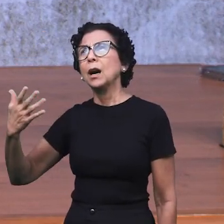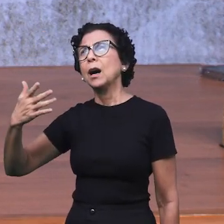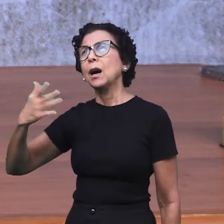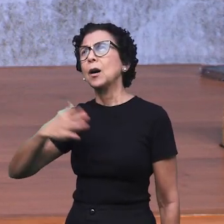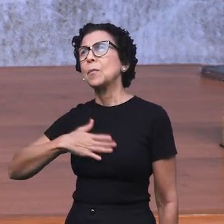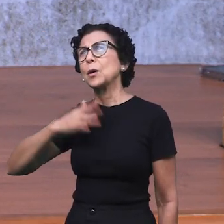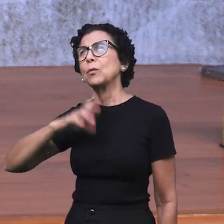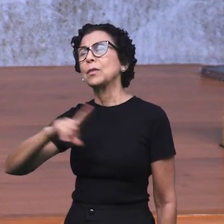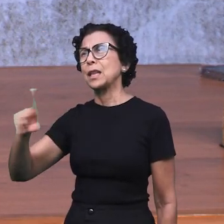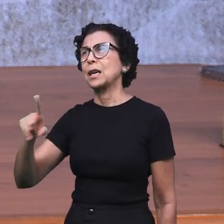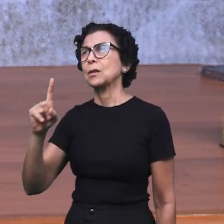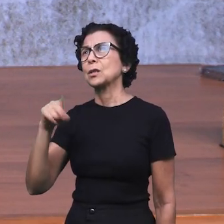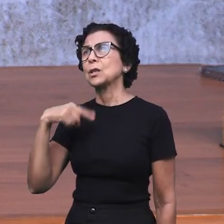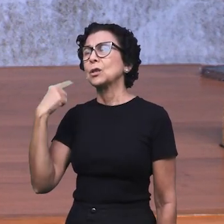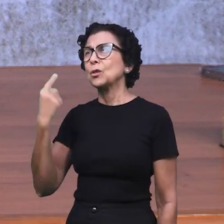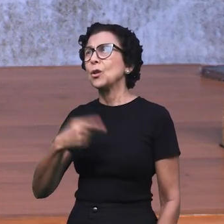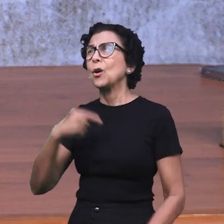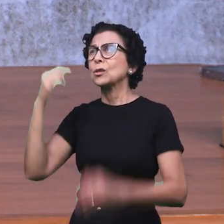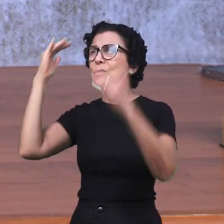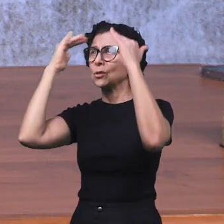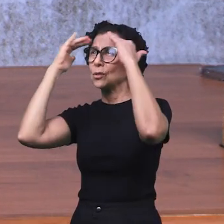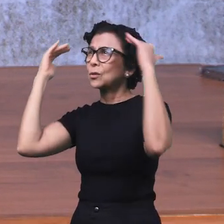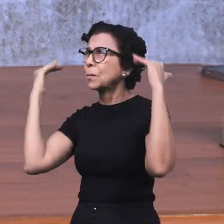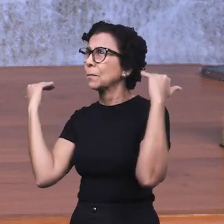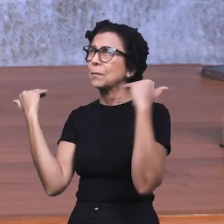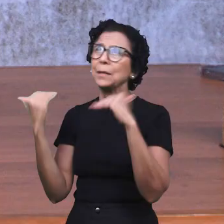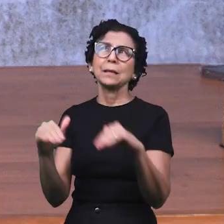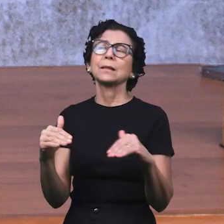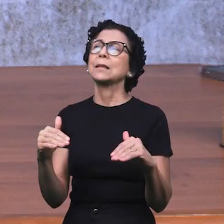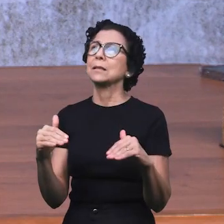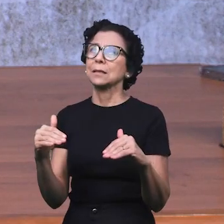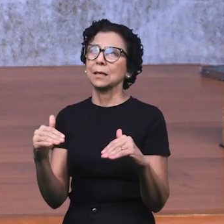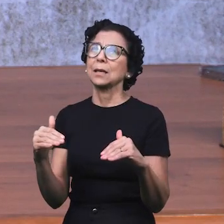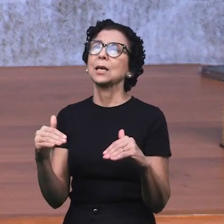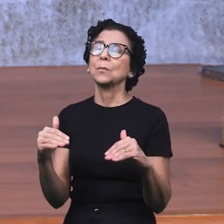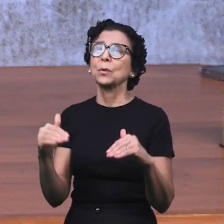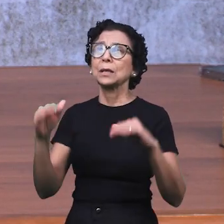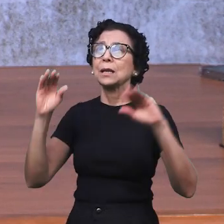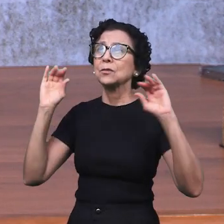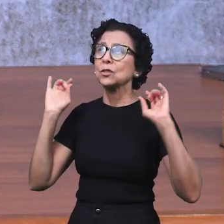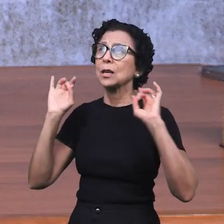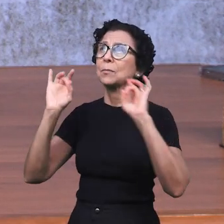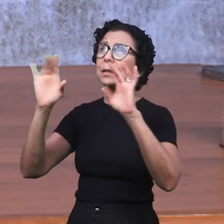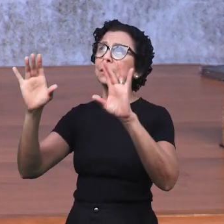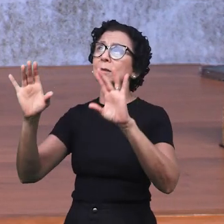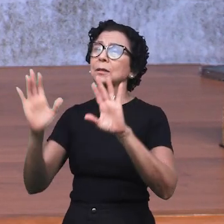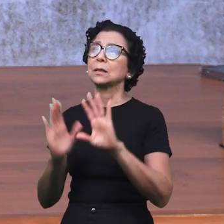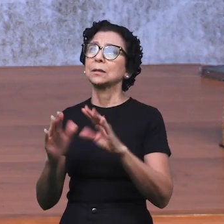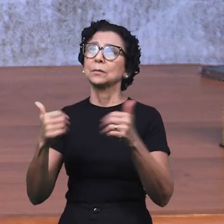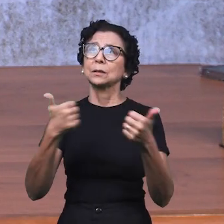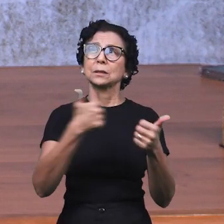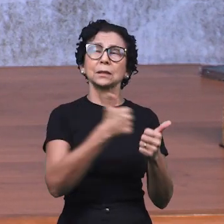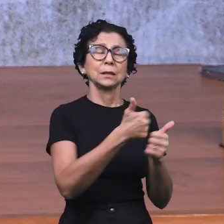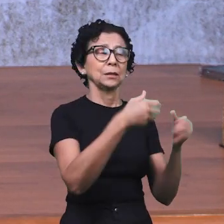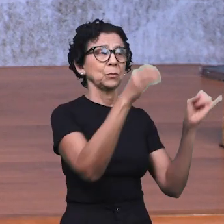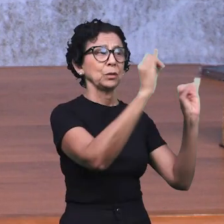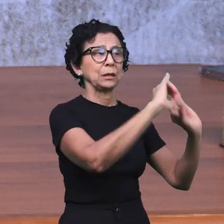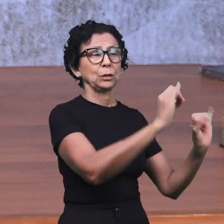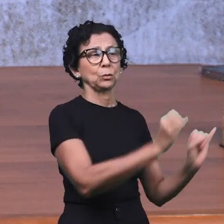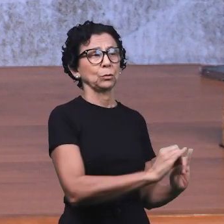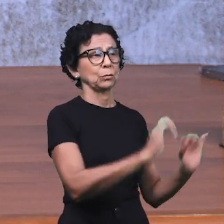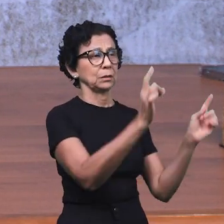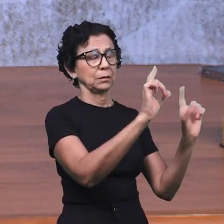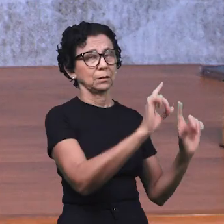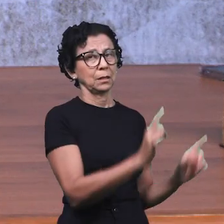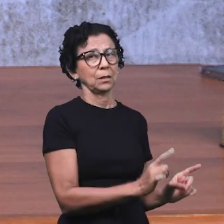havemos pecado, porque deixamos a nosso Deus e servimos aos Baalins. Porém, o